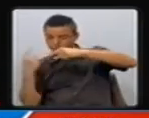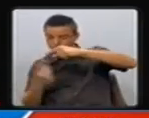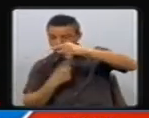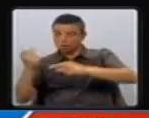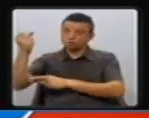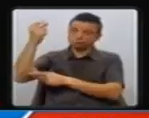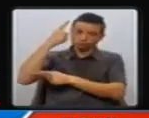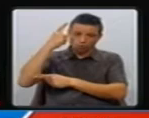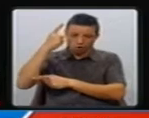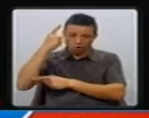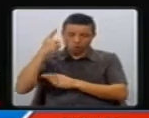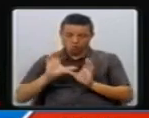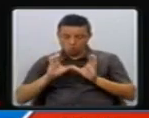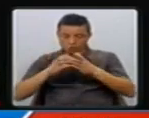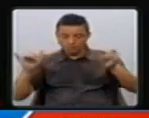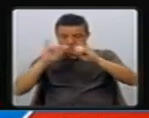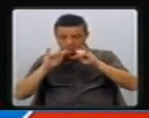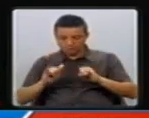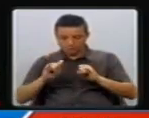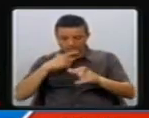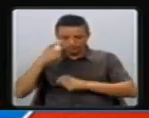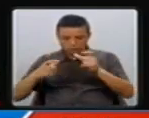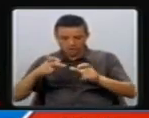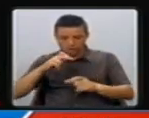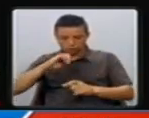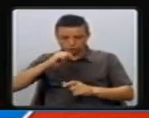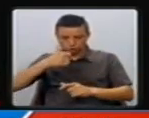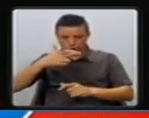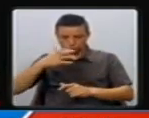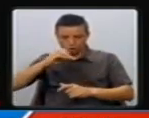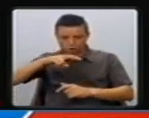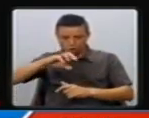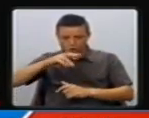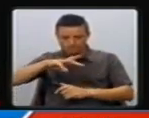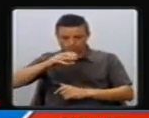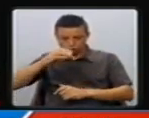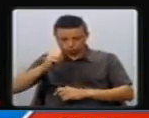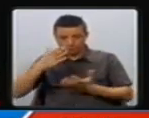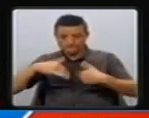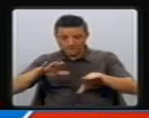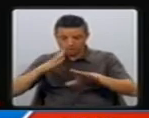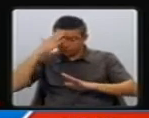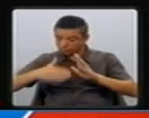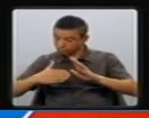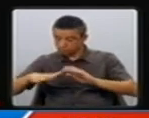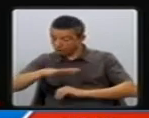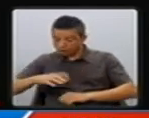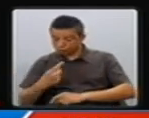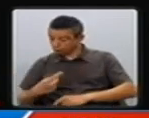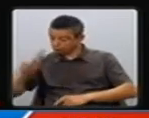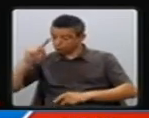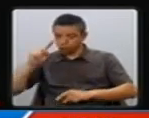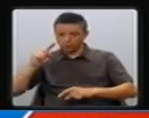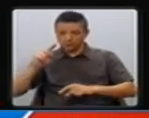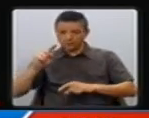grupo internacional de astrónomos disse que isso é um problema, porque isto não deveria acontecer desta maneira. Basicamente porque o modelo